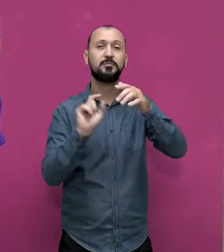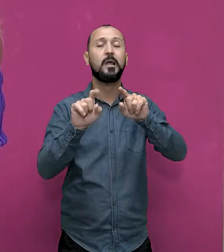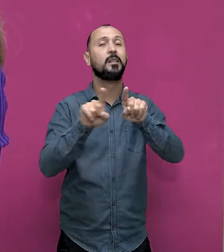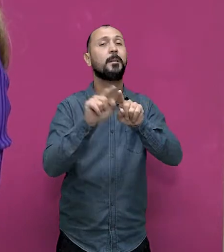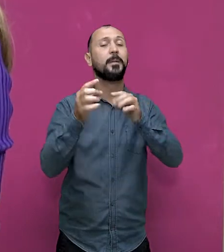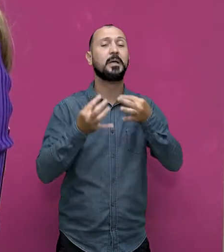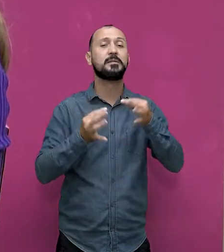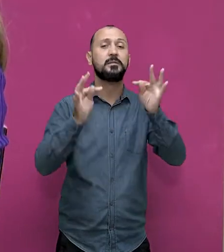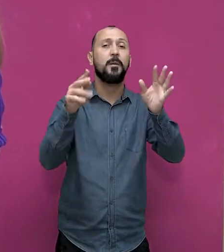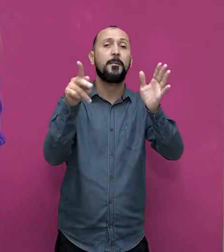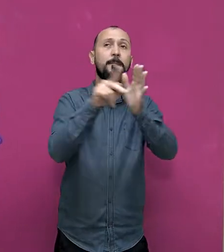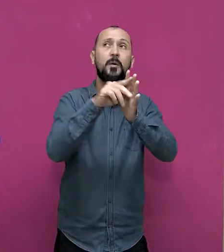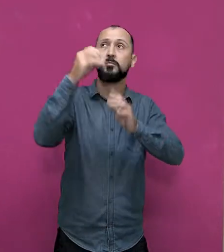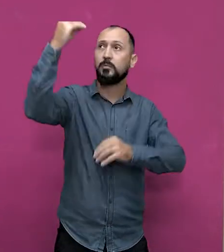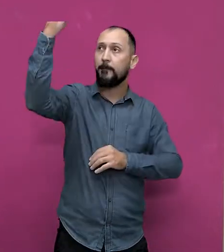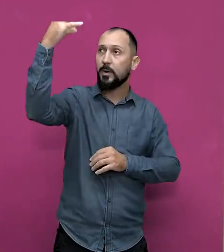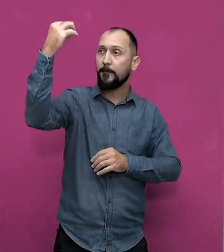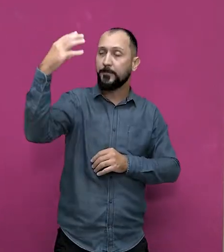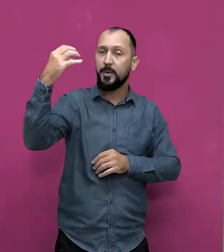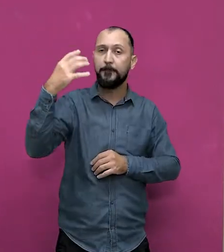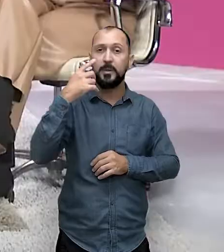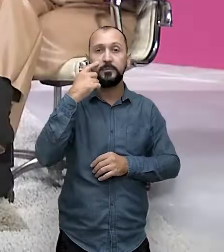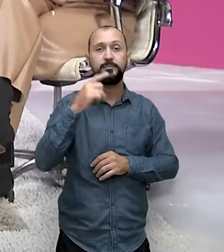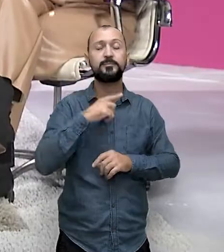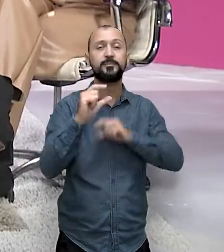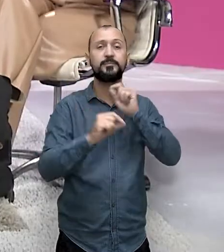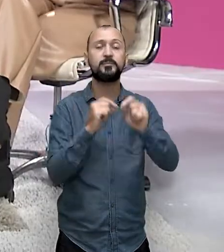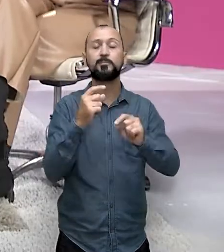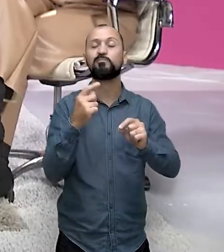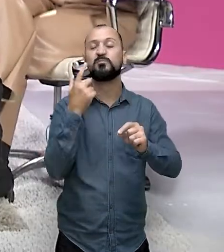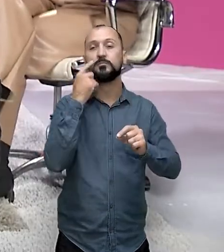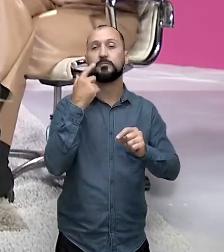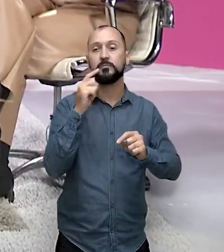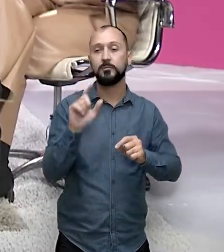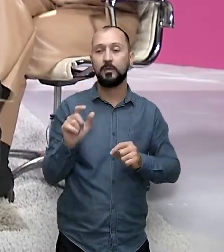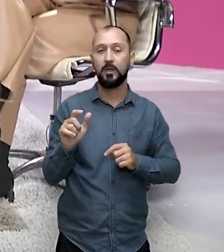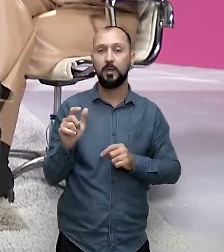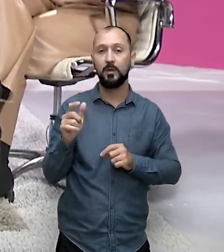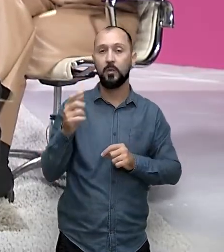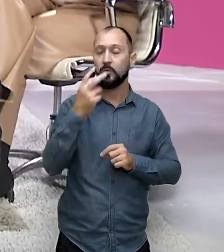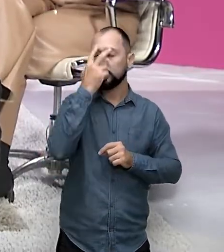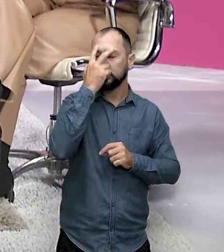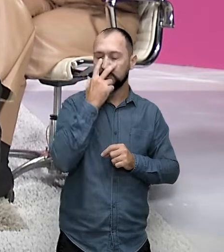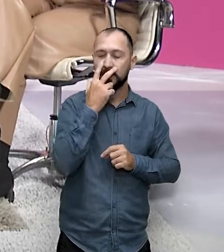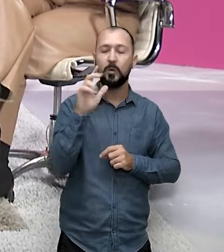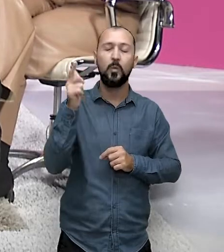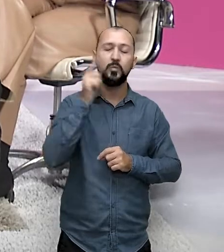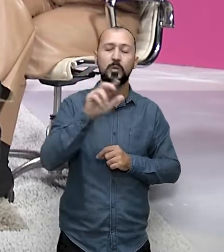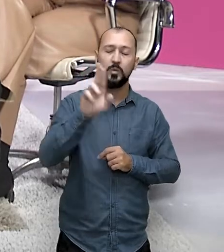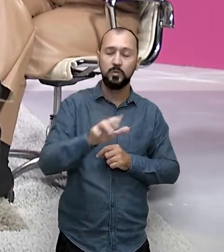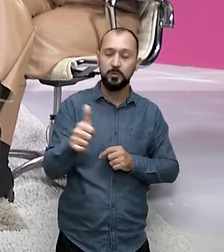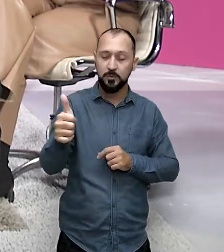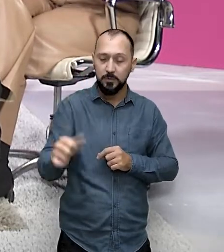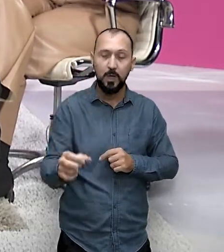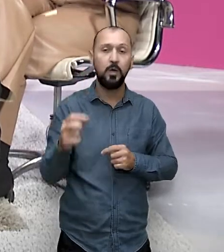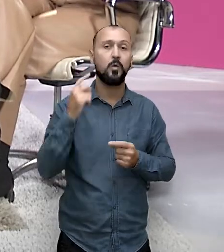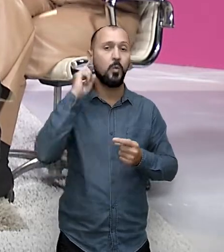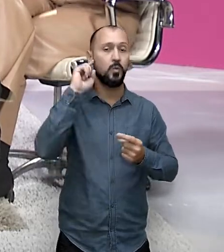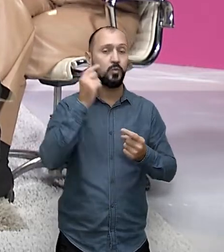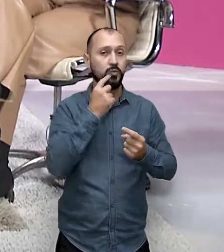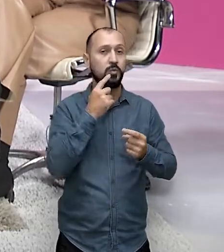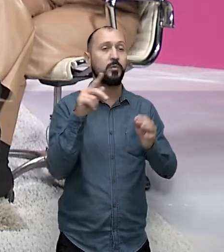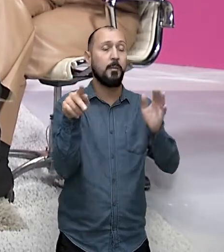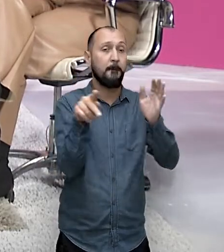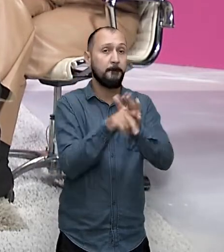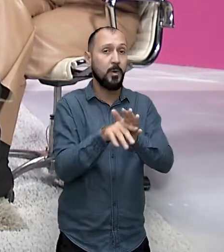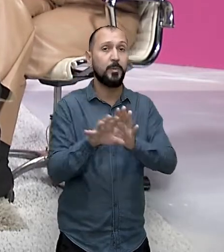e inclusive as tecnologias dos próprios semáforos, onde a gente já tem ali uma botoeira que o cego pode usar, o